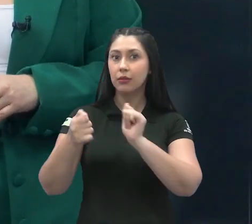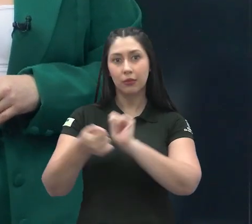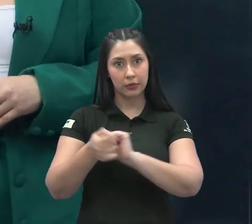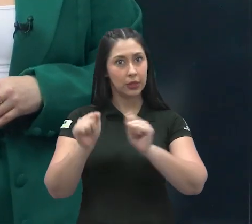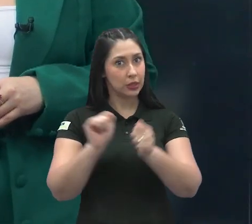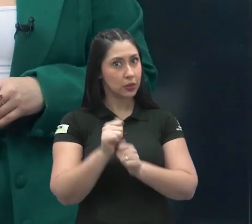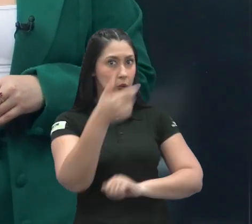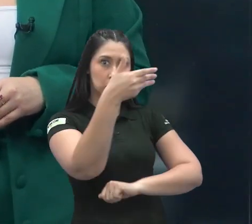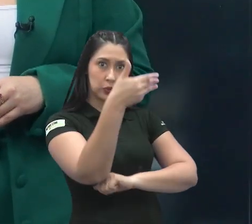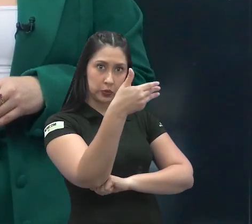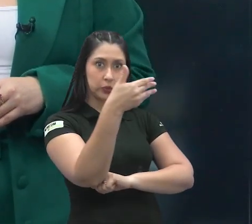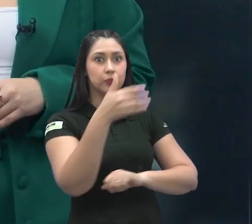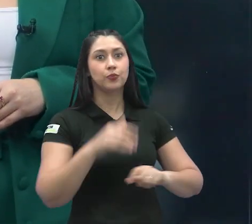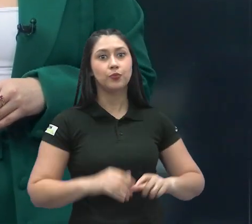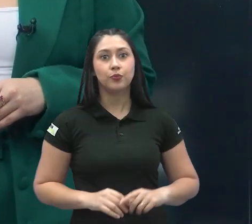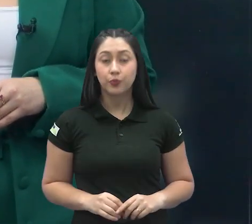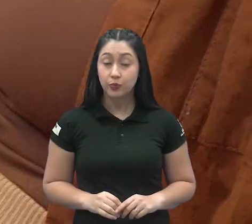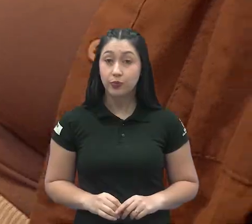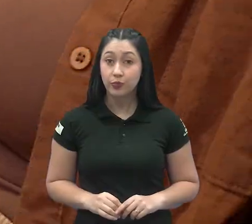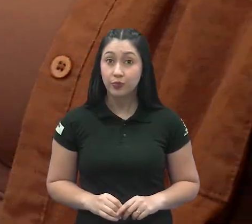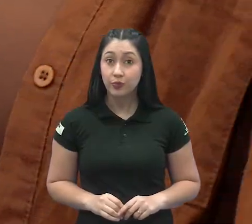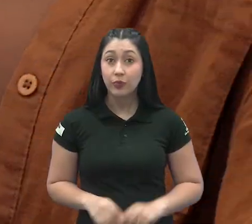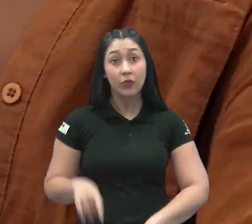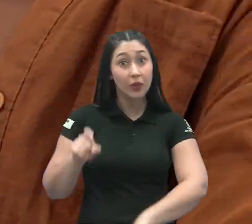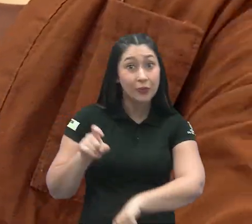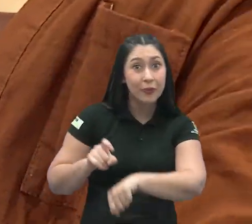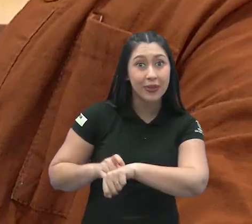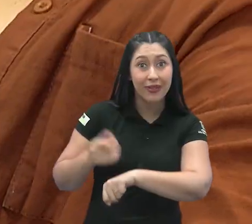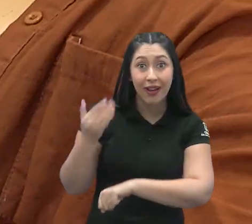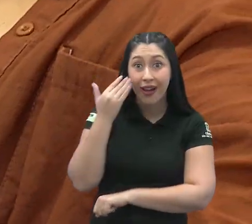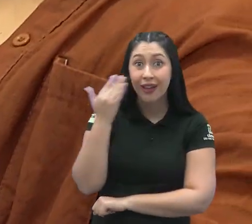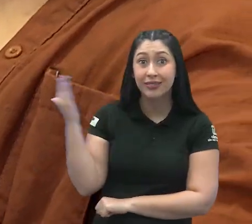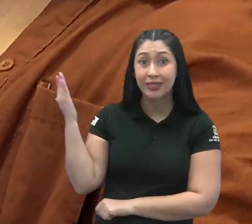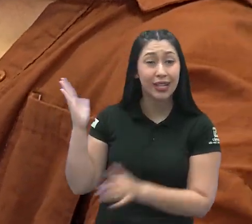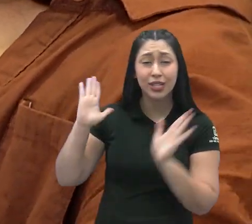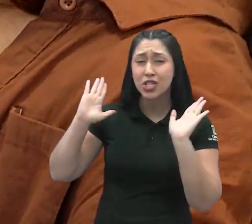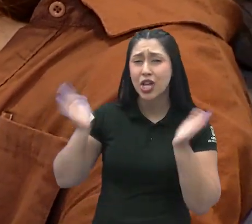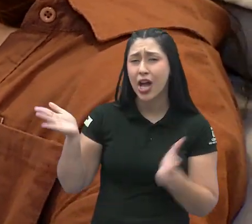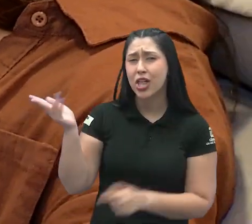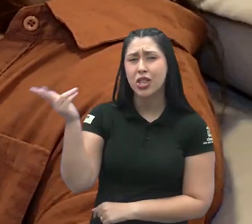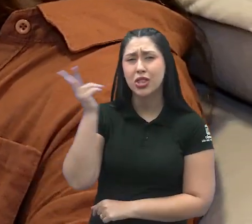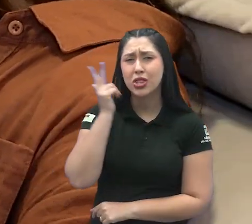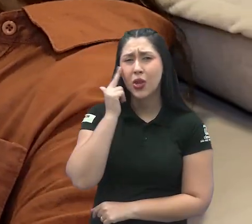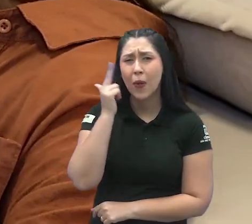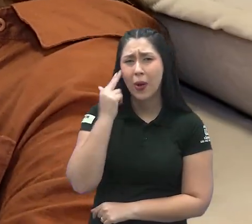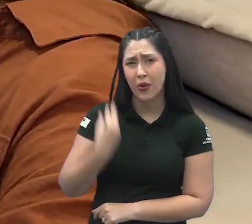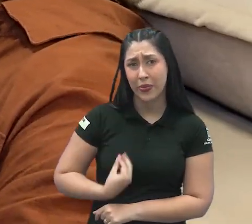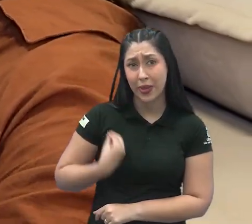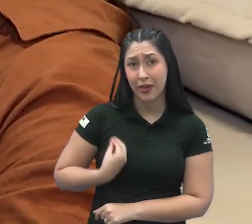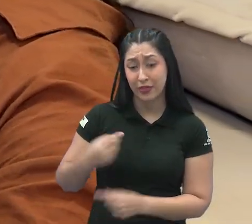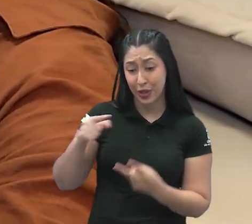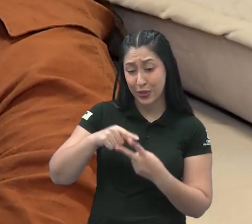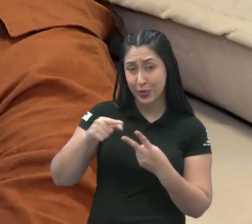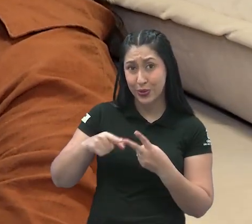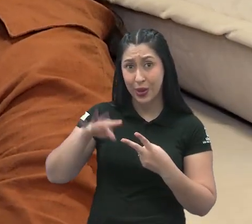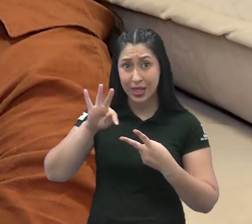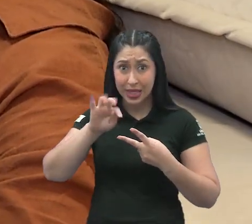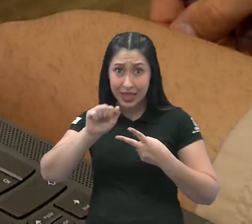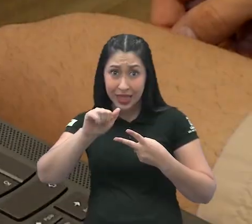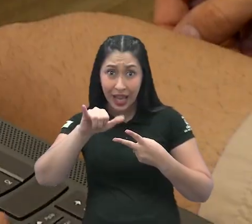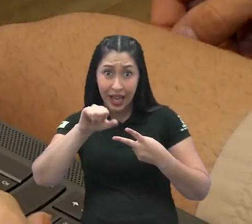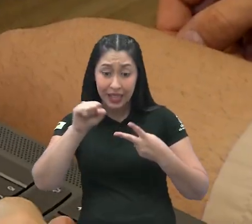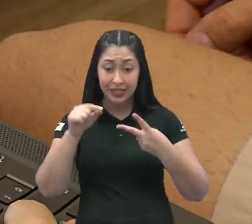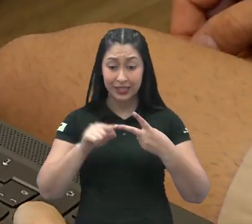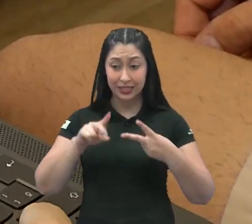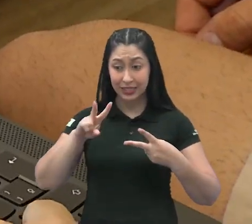por parte dos estabelecimentos. Momentos assim já são rotina na vida de Thaís e Vitor.